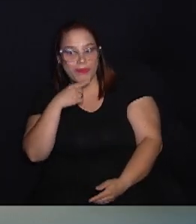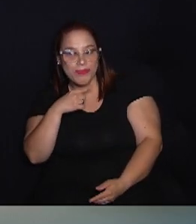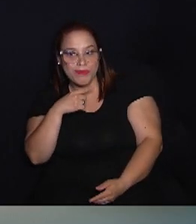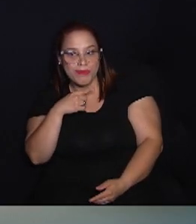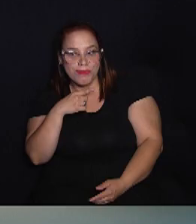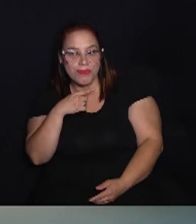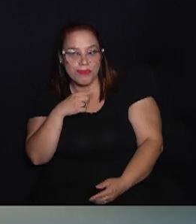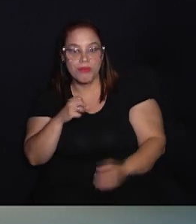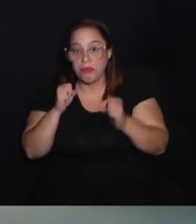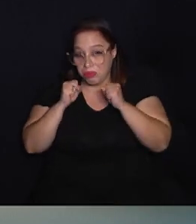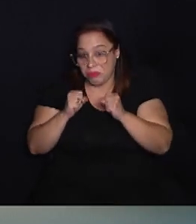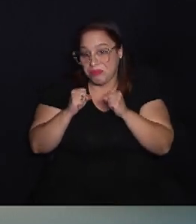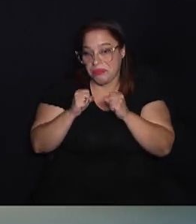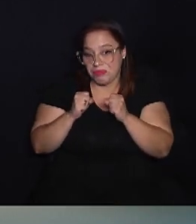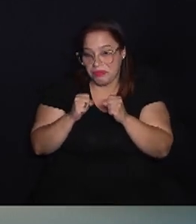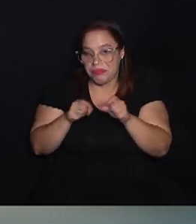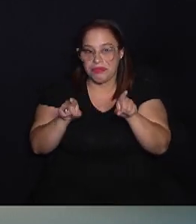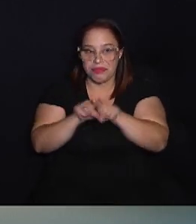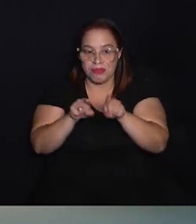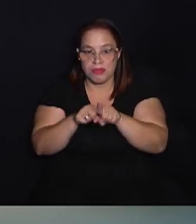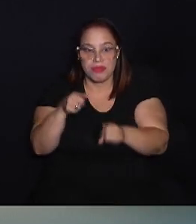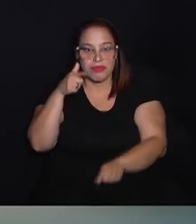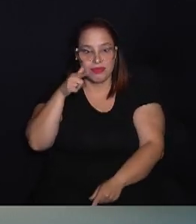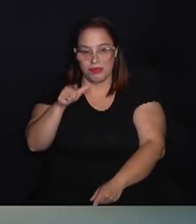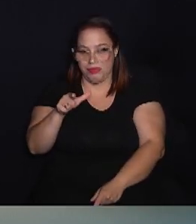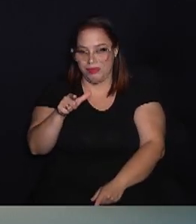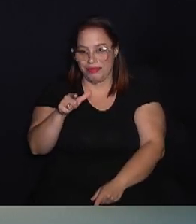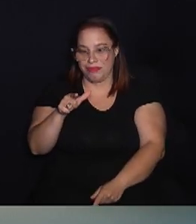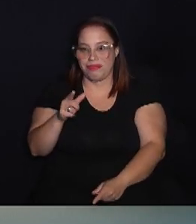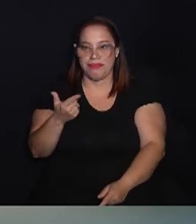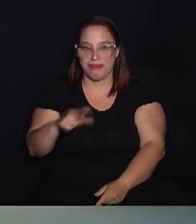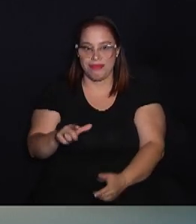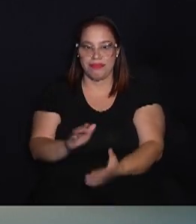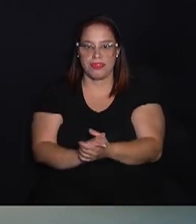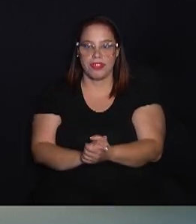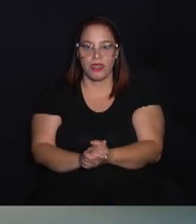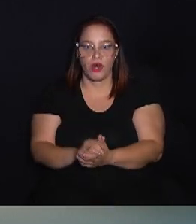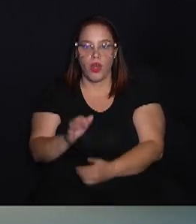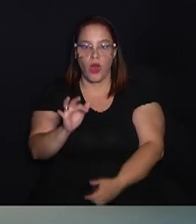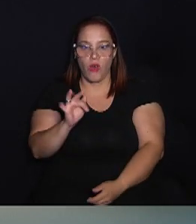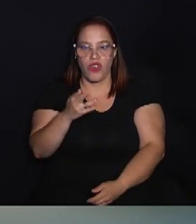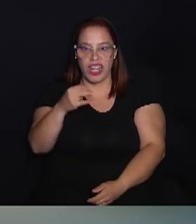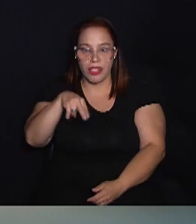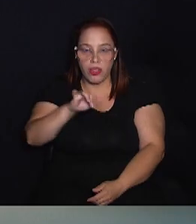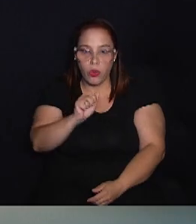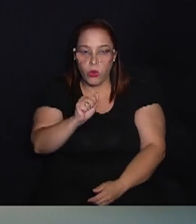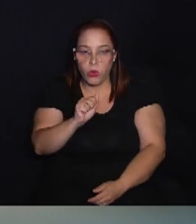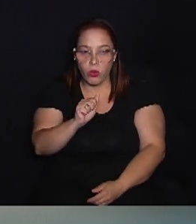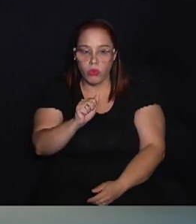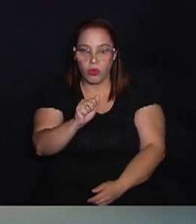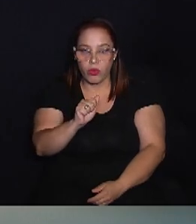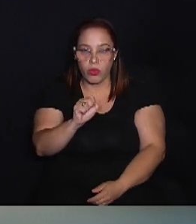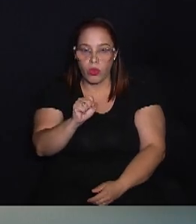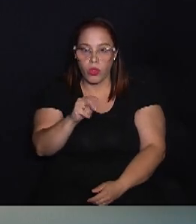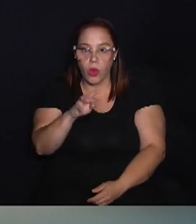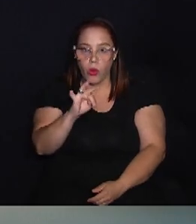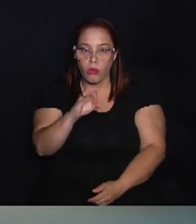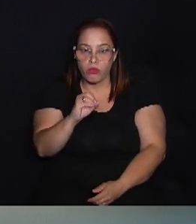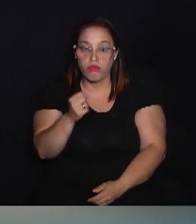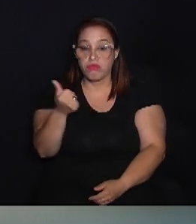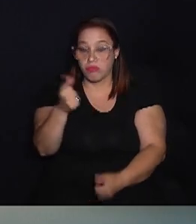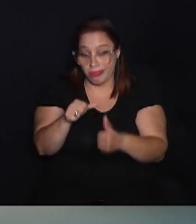Carmo Luiz, do Republicanos, mais um que conseguiu a reeleição para mais um mandato. Débora Palermo, do